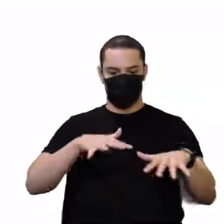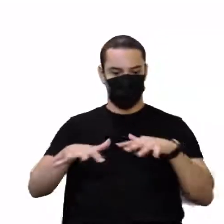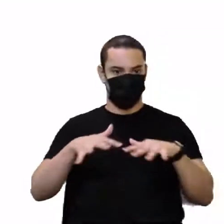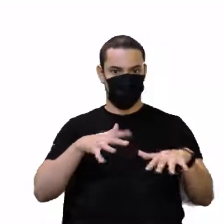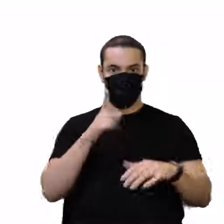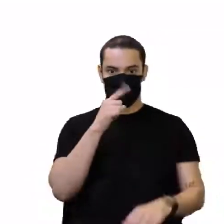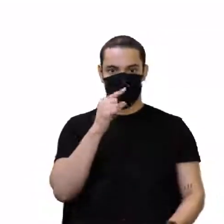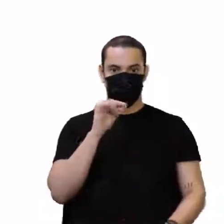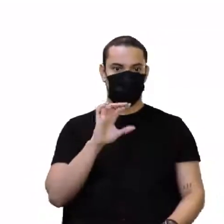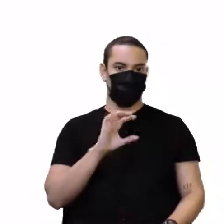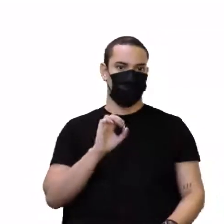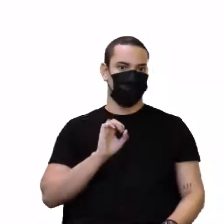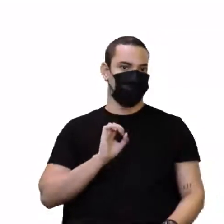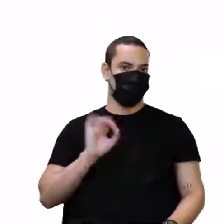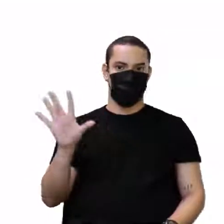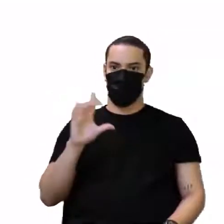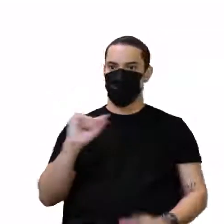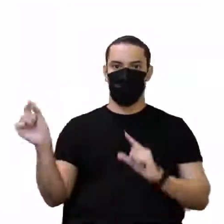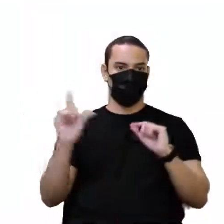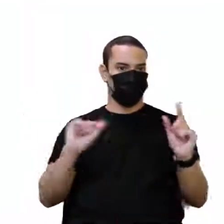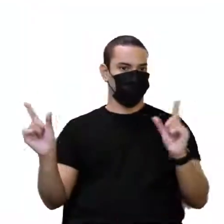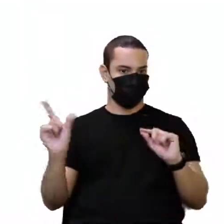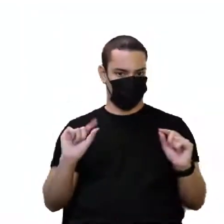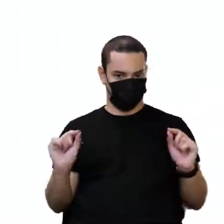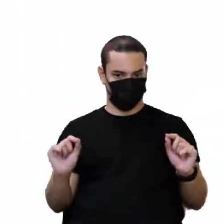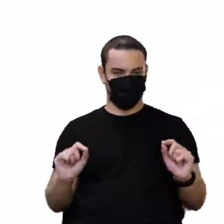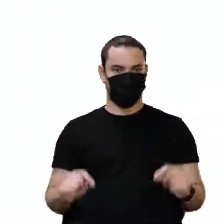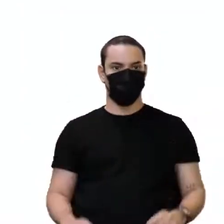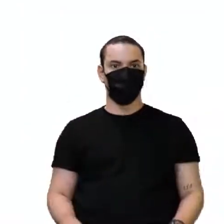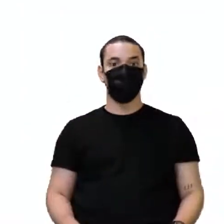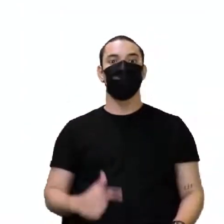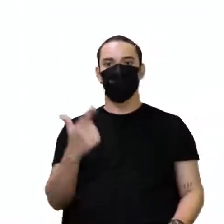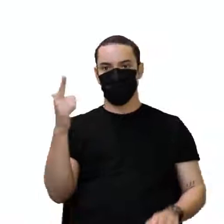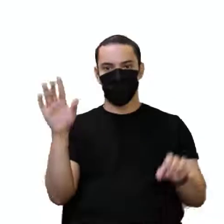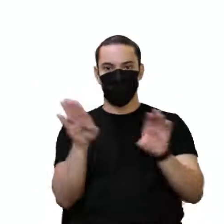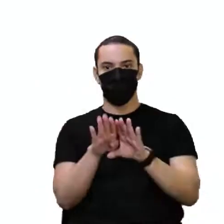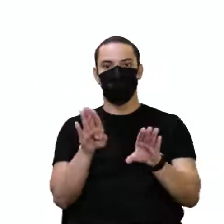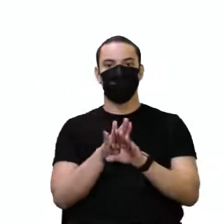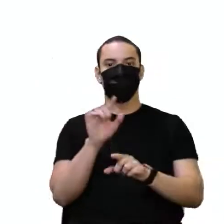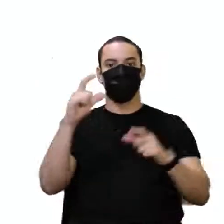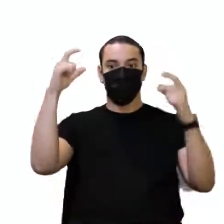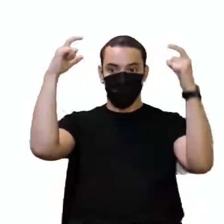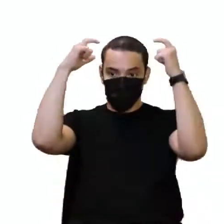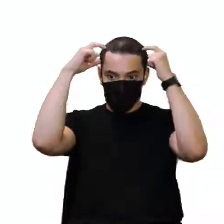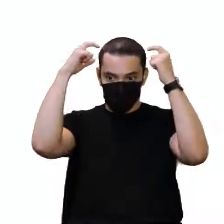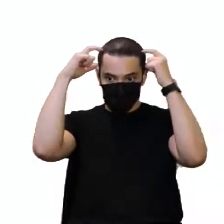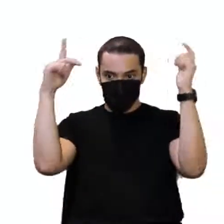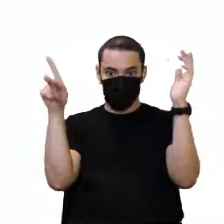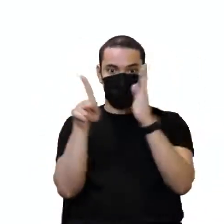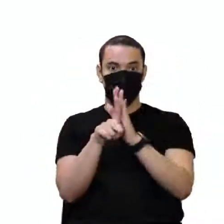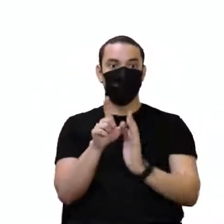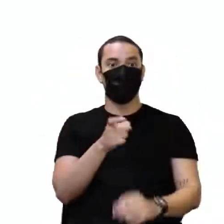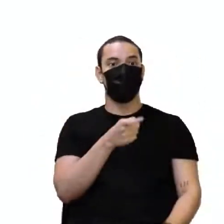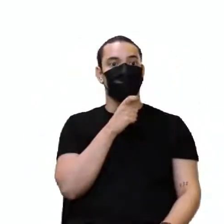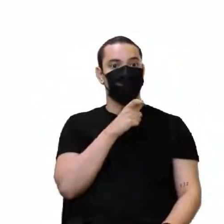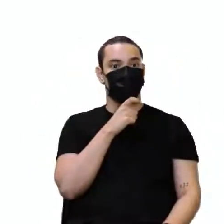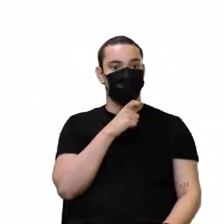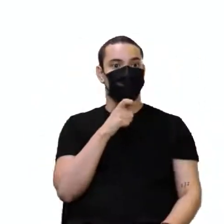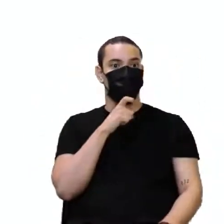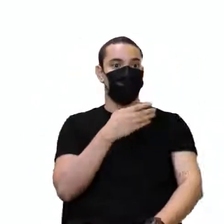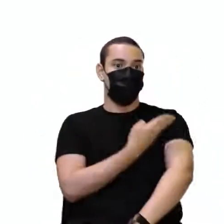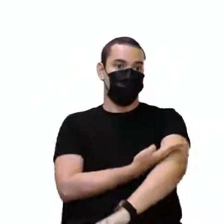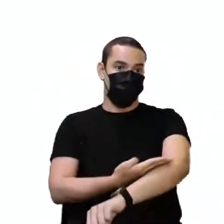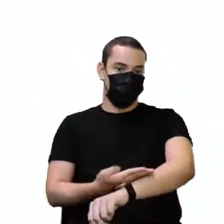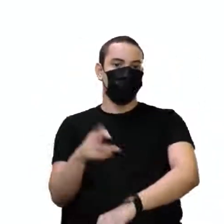movimentar essa água e elas saírem nadando ali, tá? Outros exemplos também, os ursos polares, que também usam essa característica